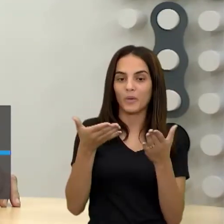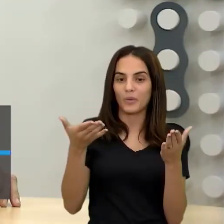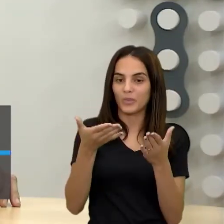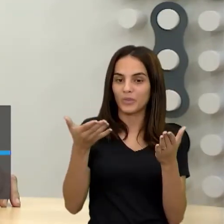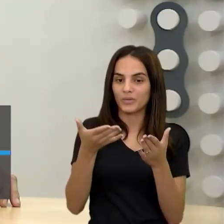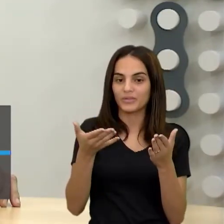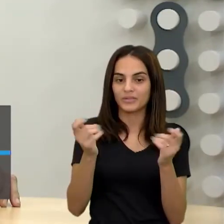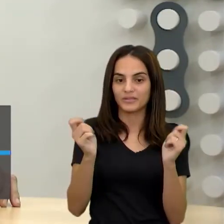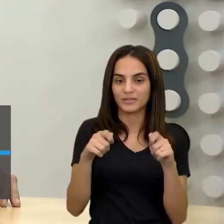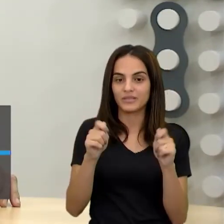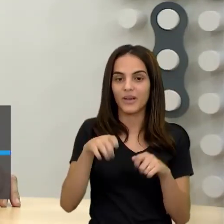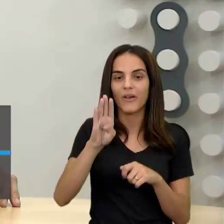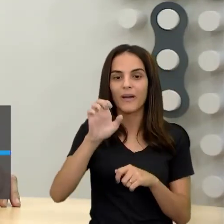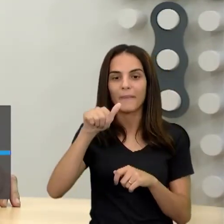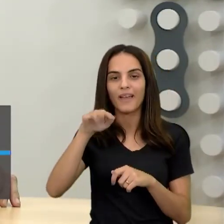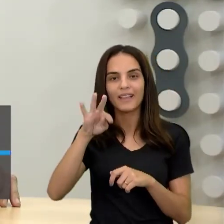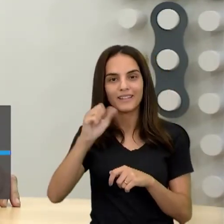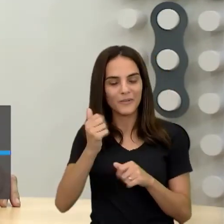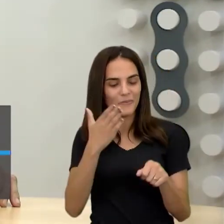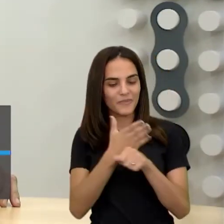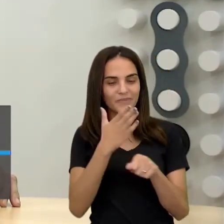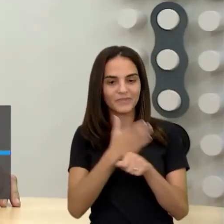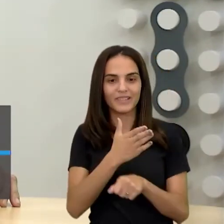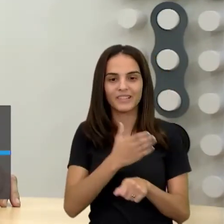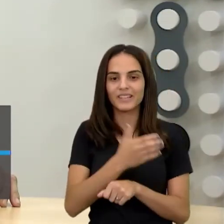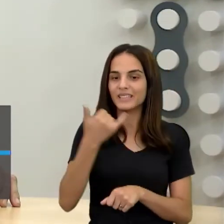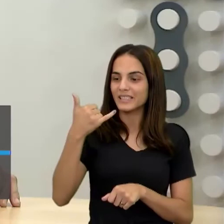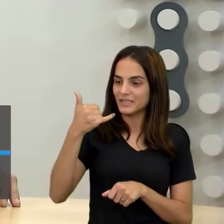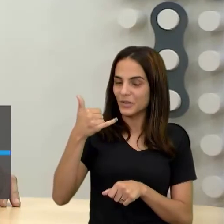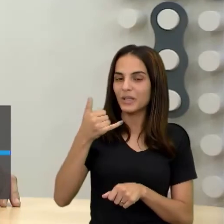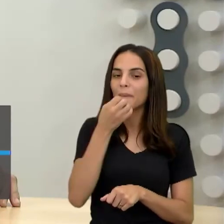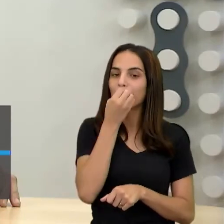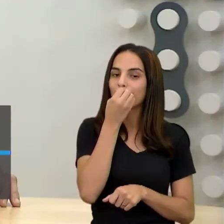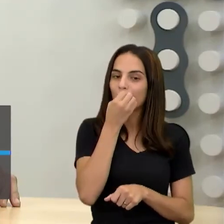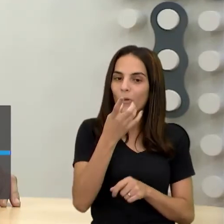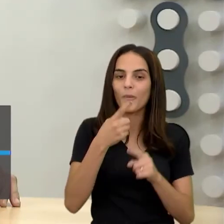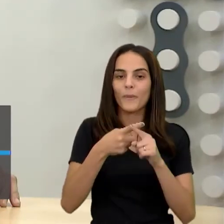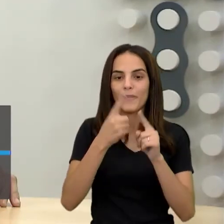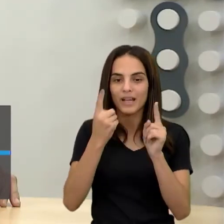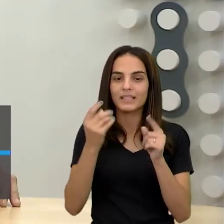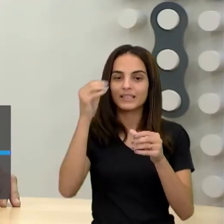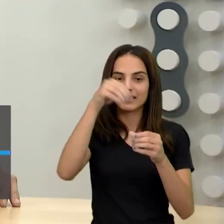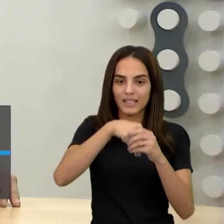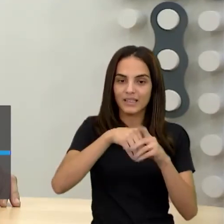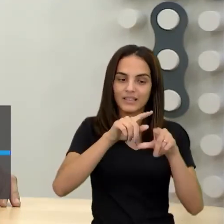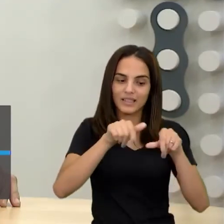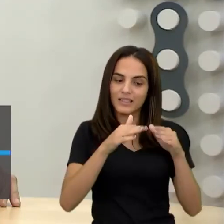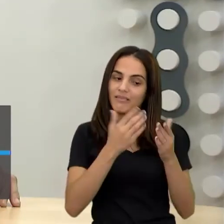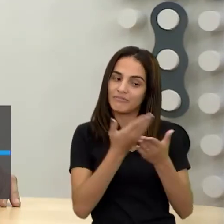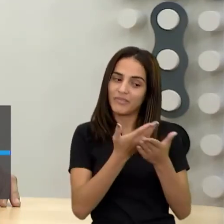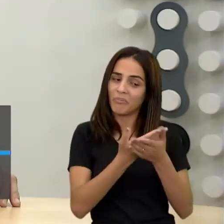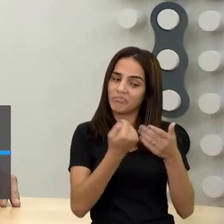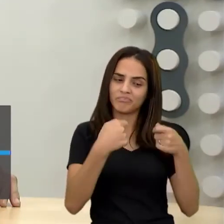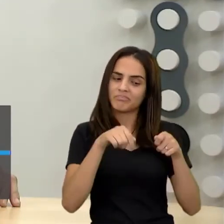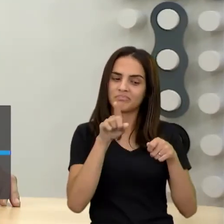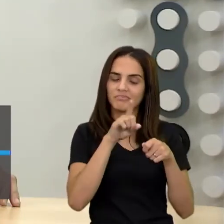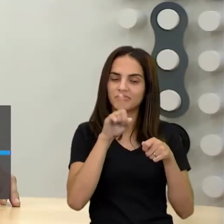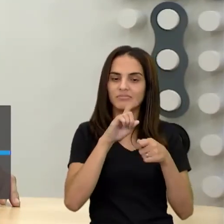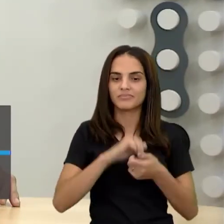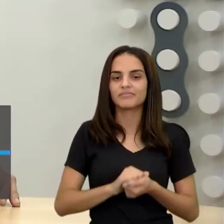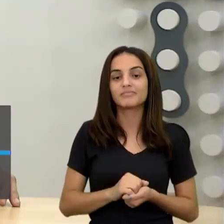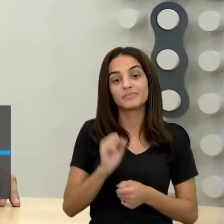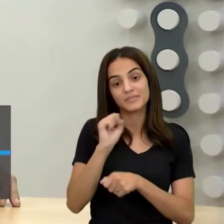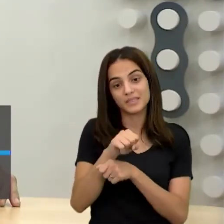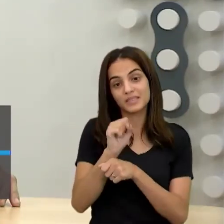uma saída. Olha, a Beatriz participando. O celular em geral é bom, mas para dentro da sala de aula é desnecessário. Sim, é. A